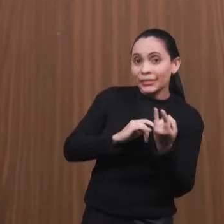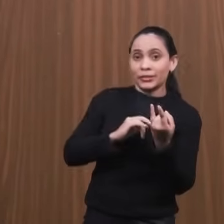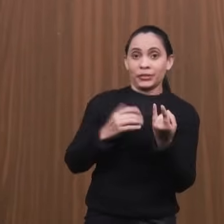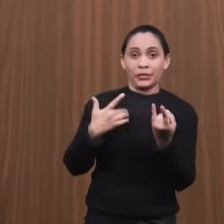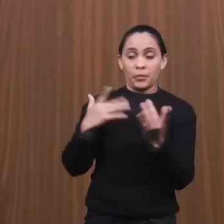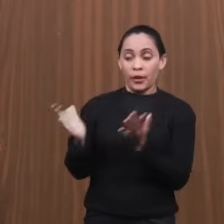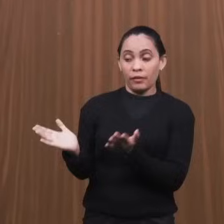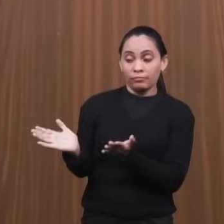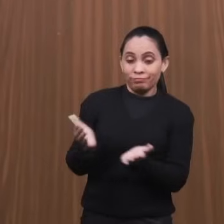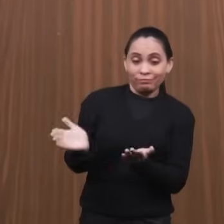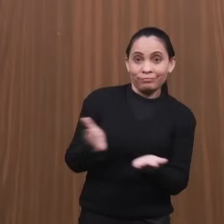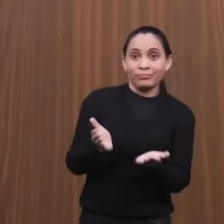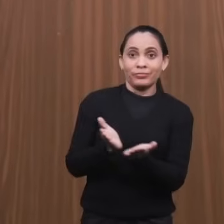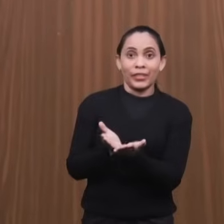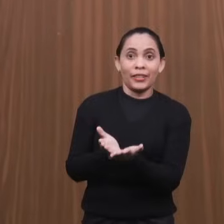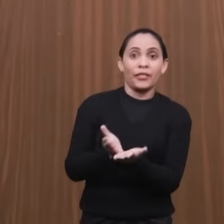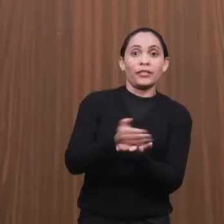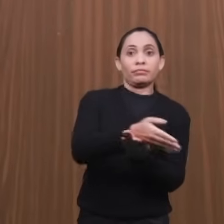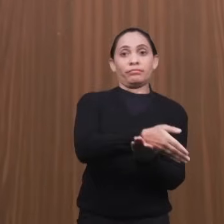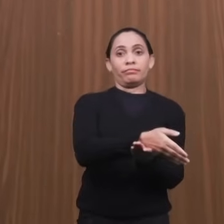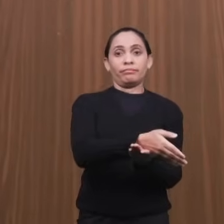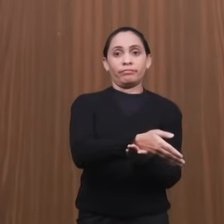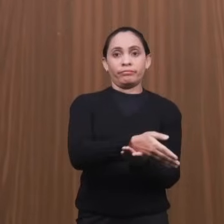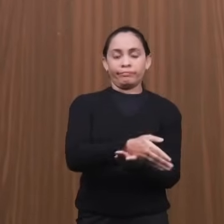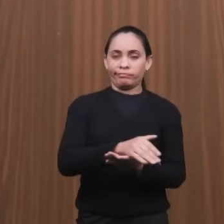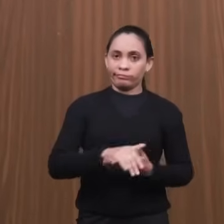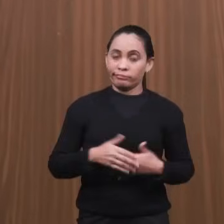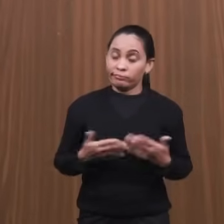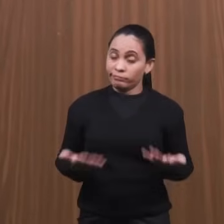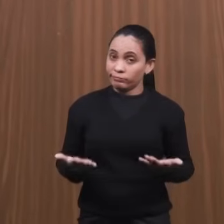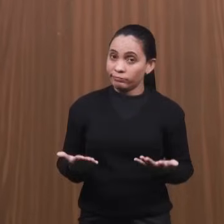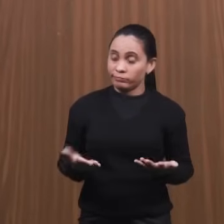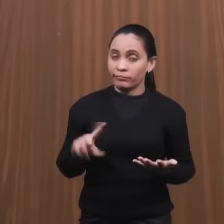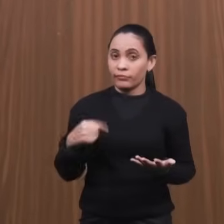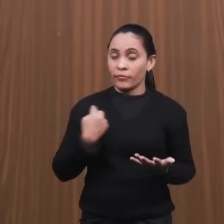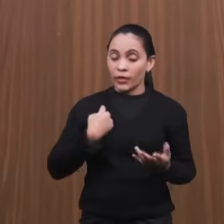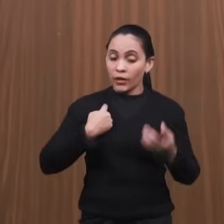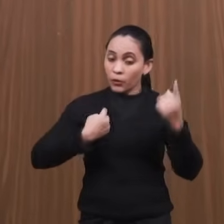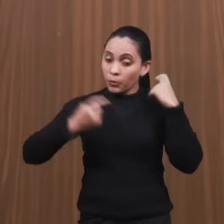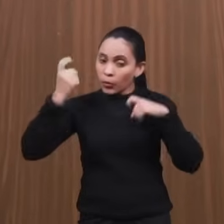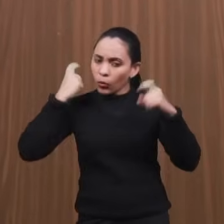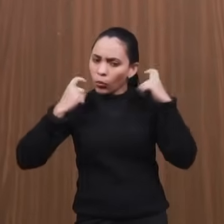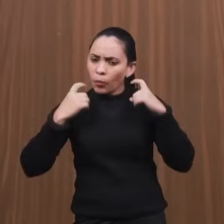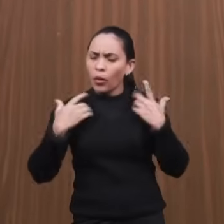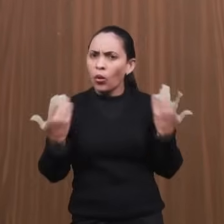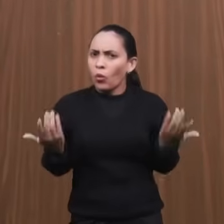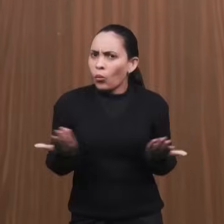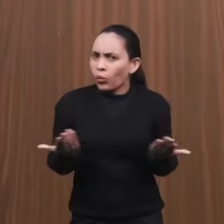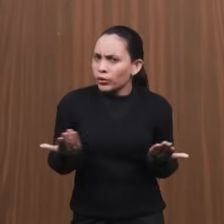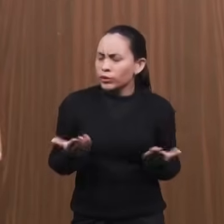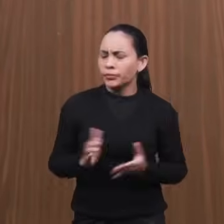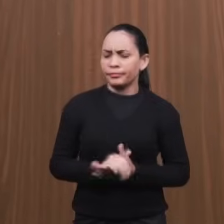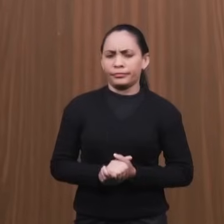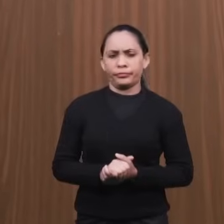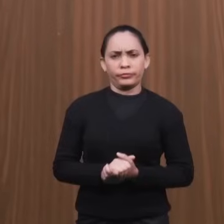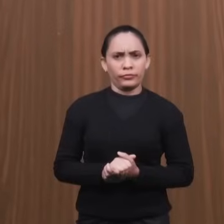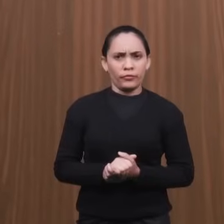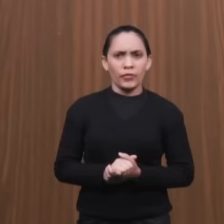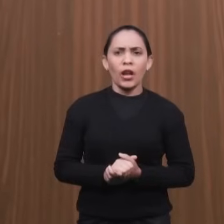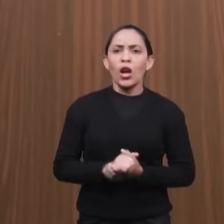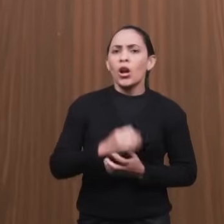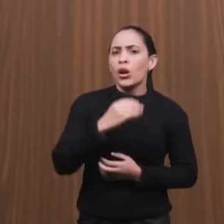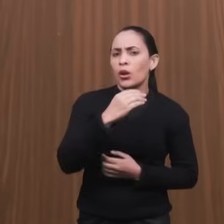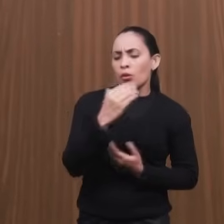coisas deste mundo. E o grande alvo, veja bem, que nos preocupa muito, o grande alvo hoje, os jovens e